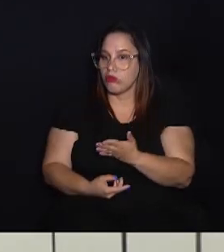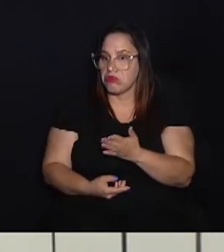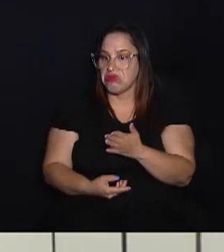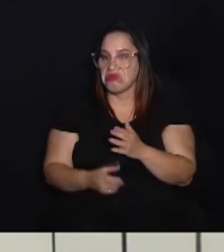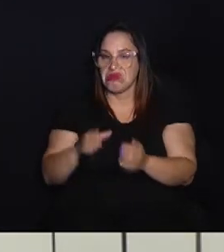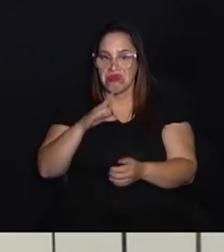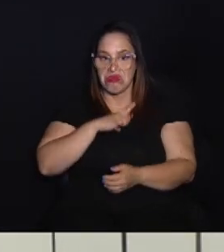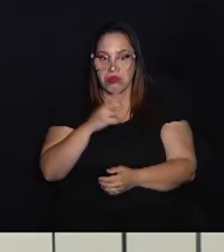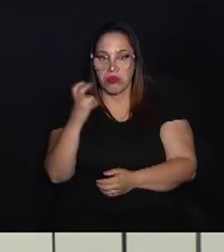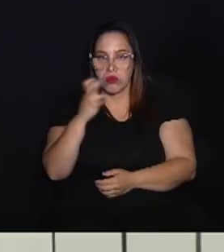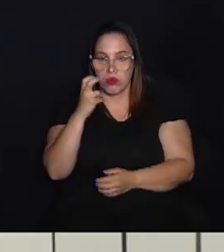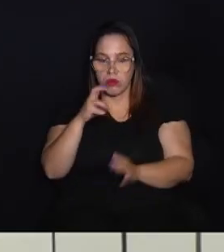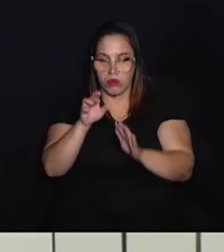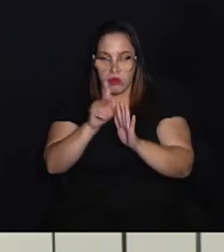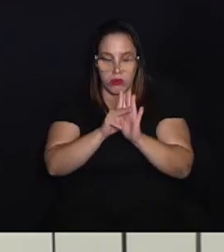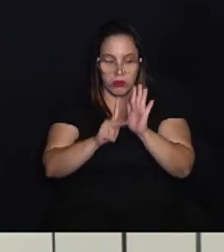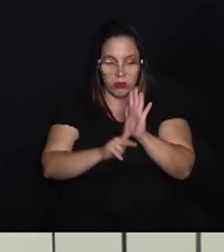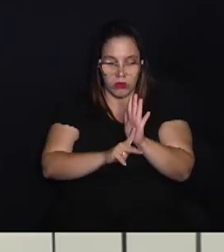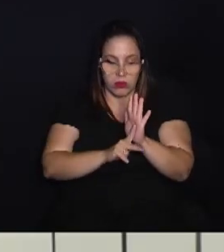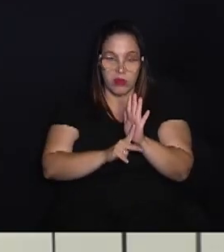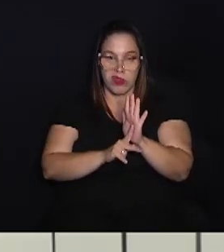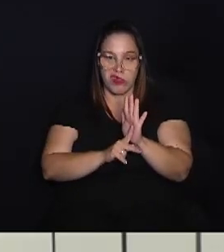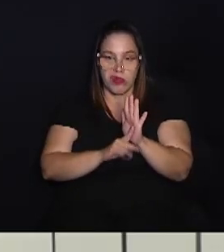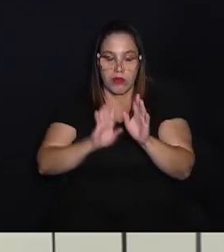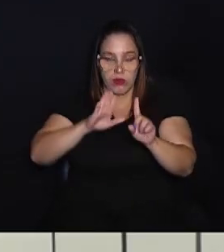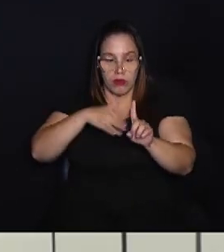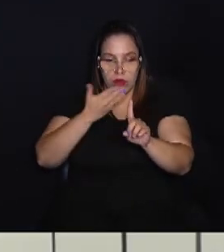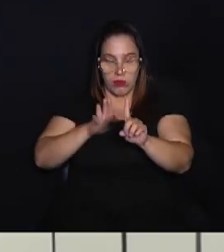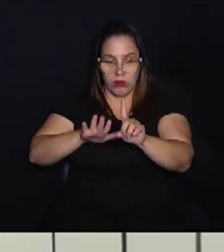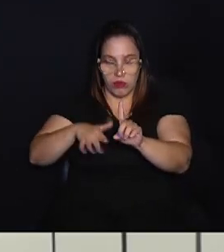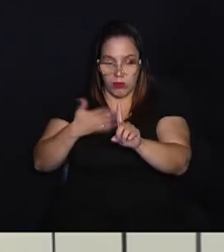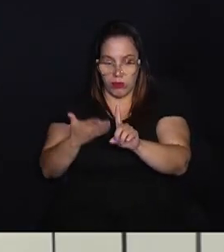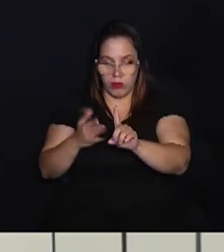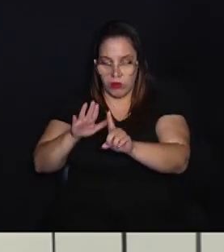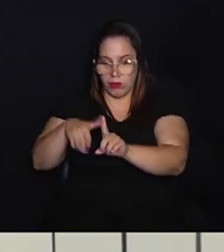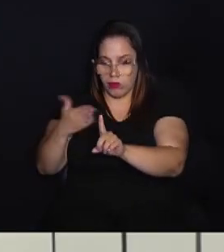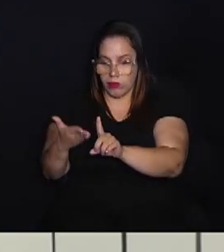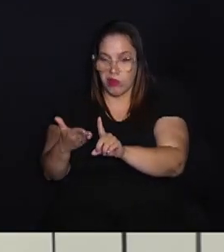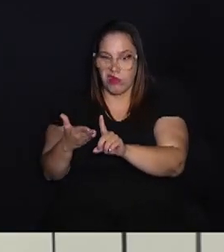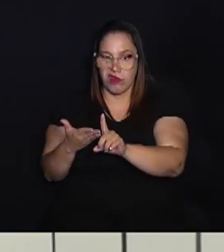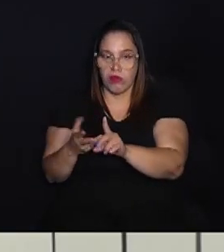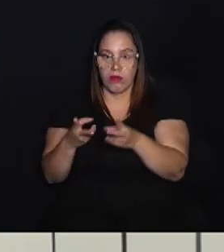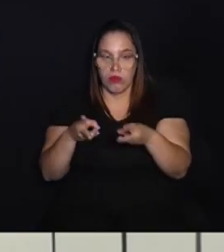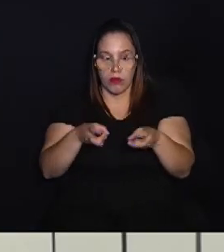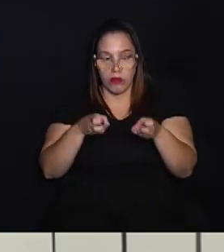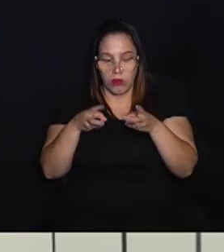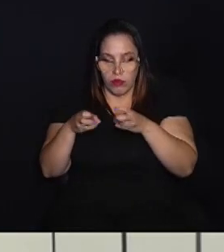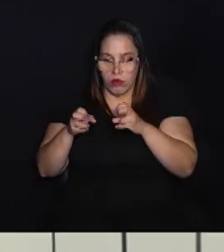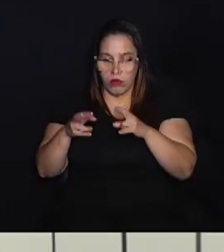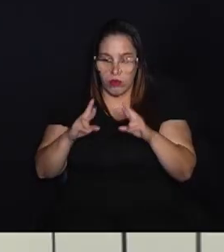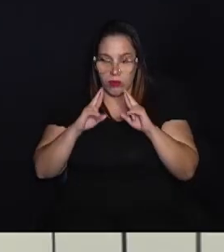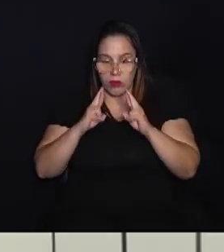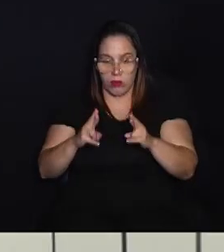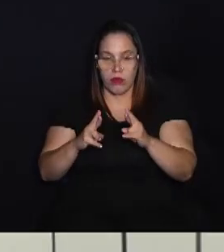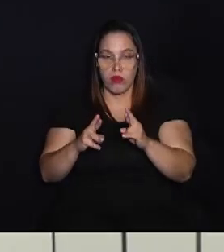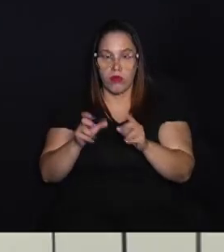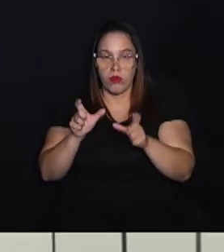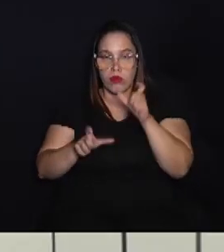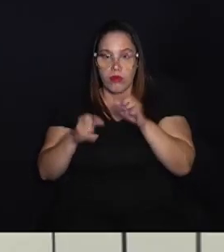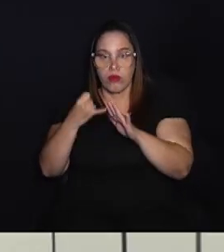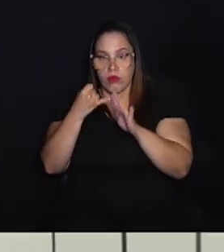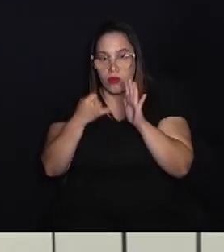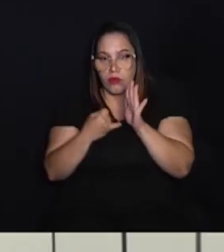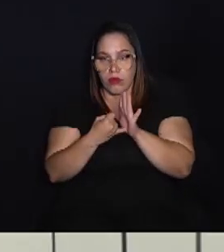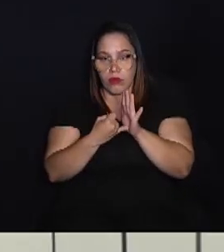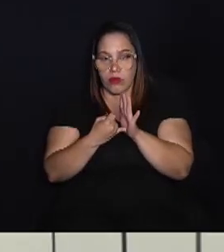aí 5 projetos que são de honrarias destinadas a reconhecer pessoas e